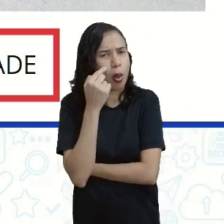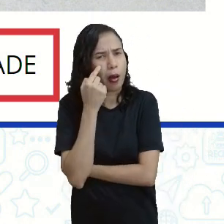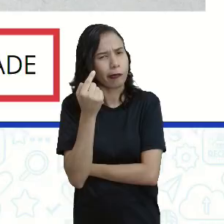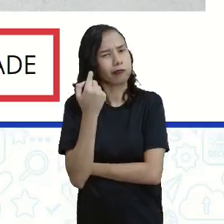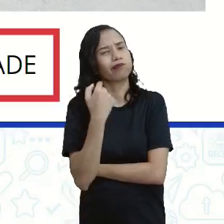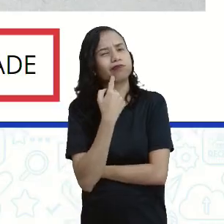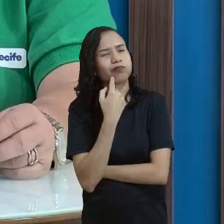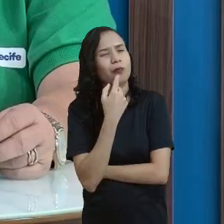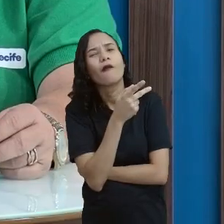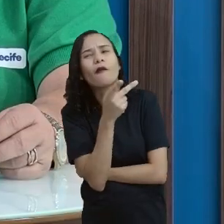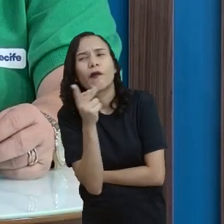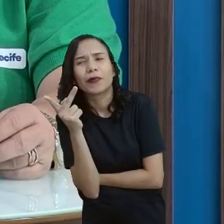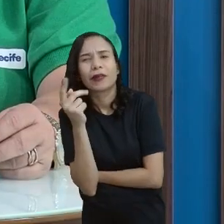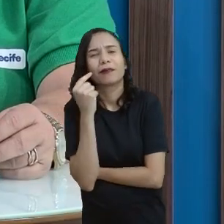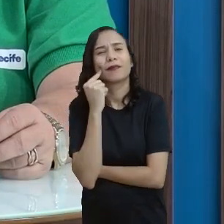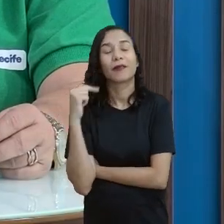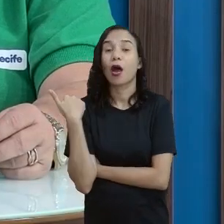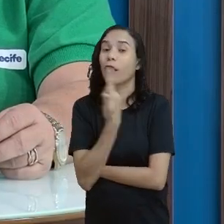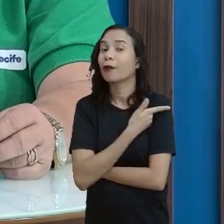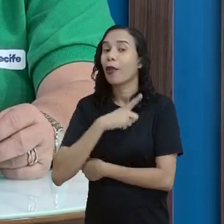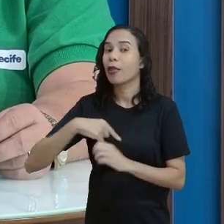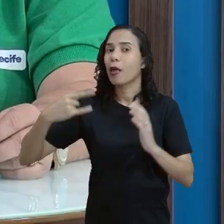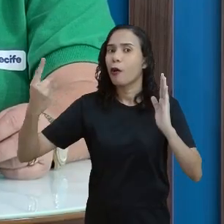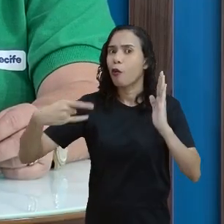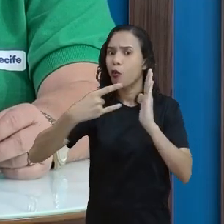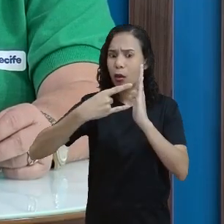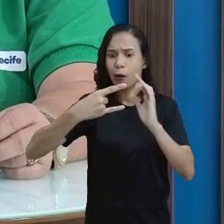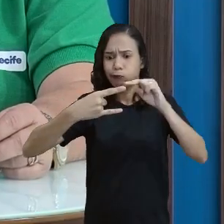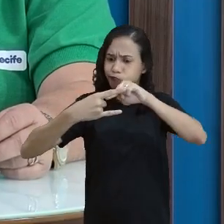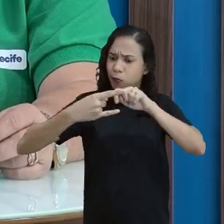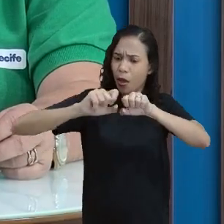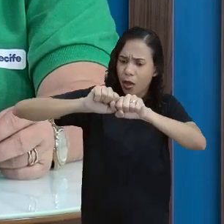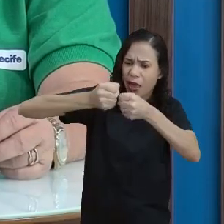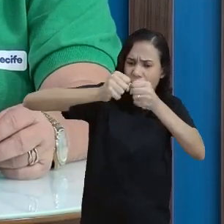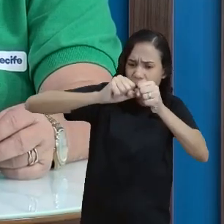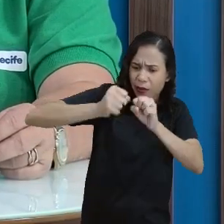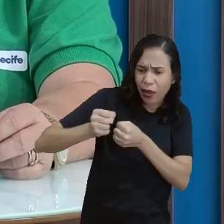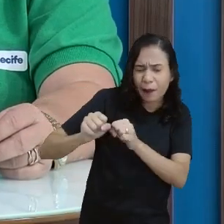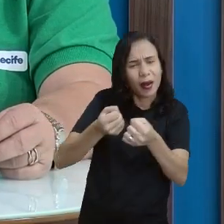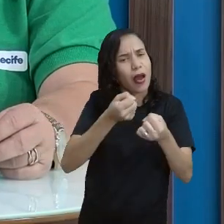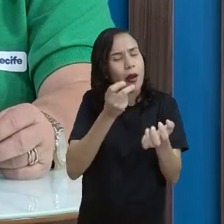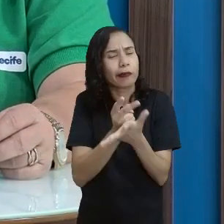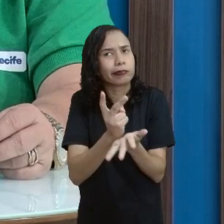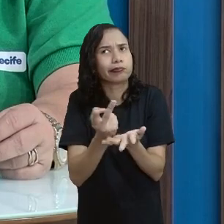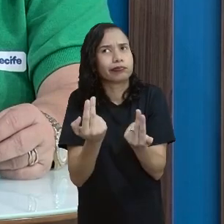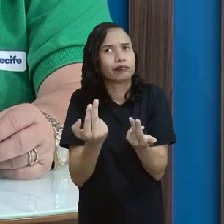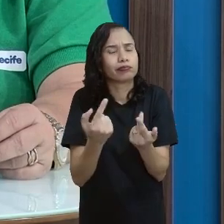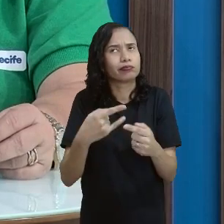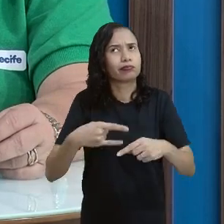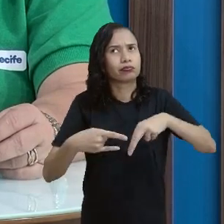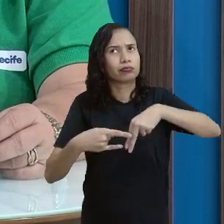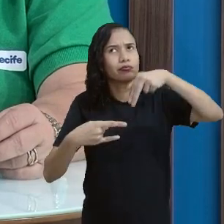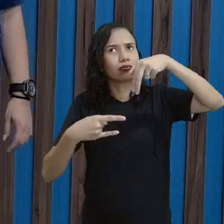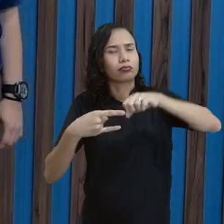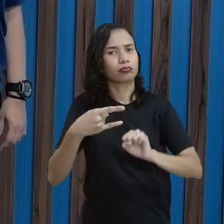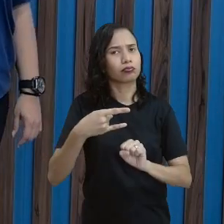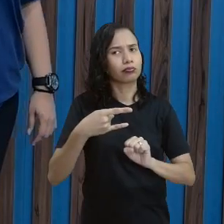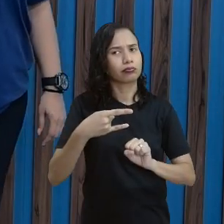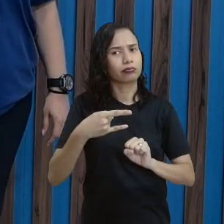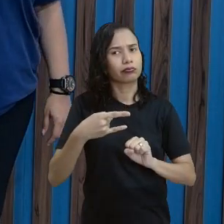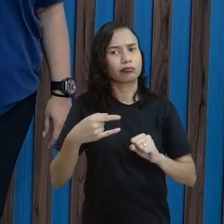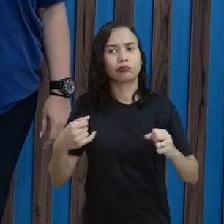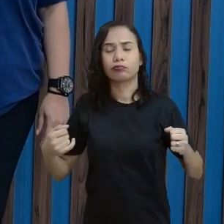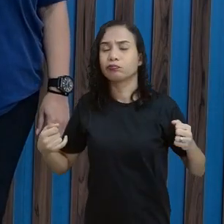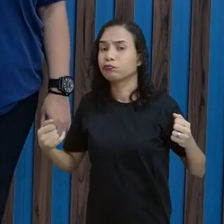vocês? Né? Se a gente tem um ímã, se a gente quebrar em pedacinhos, será que continua tendo os polos? Pois é,